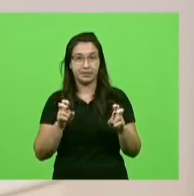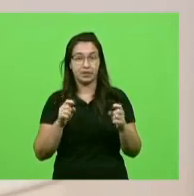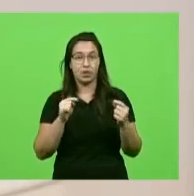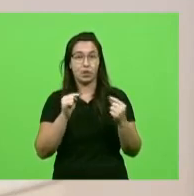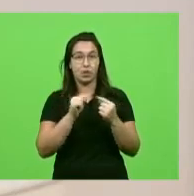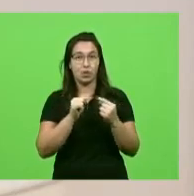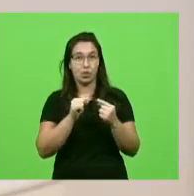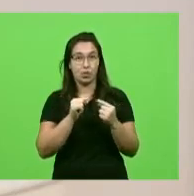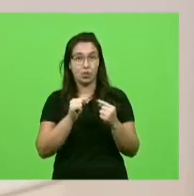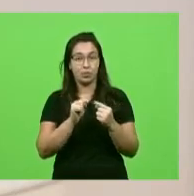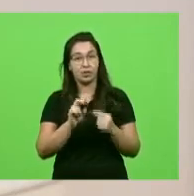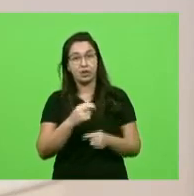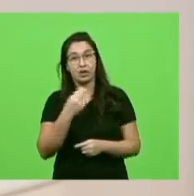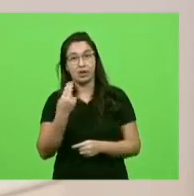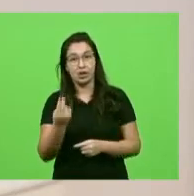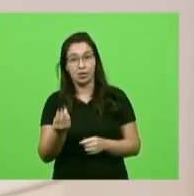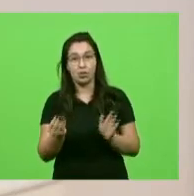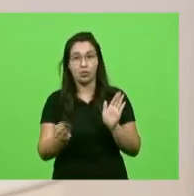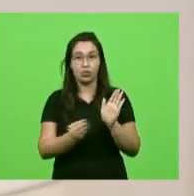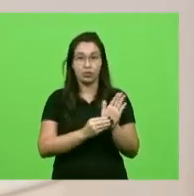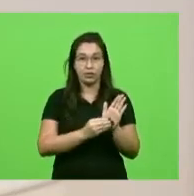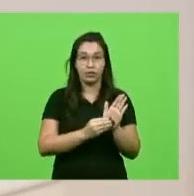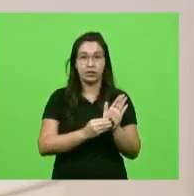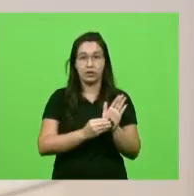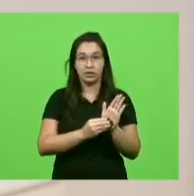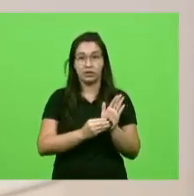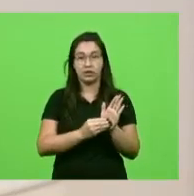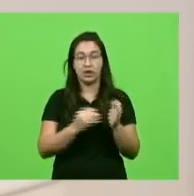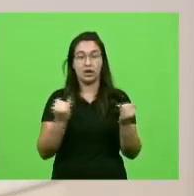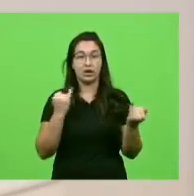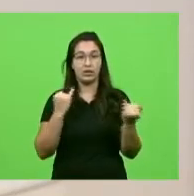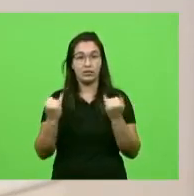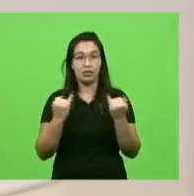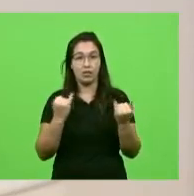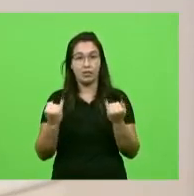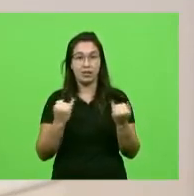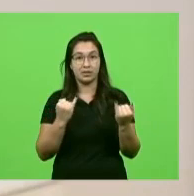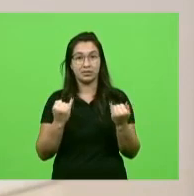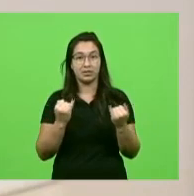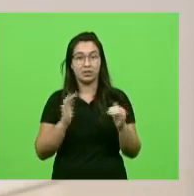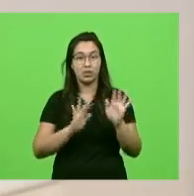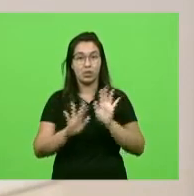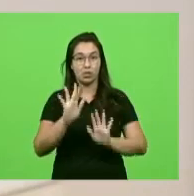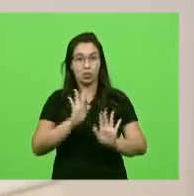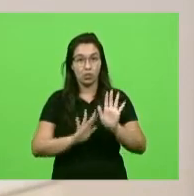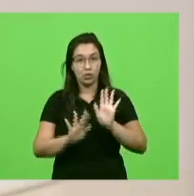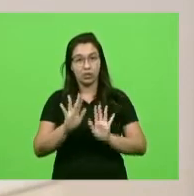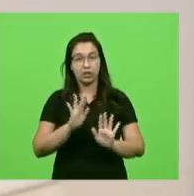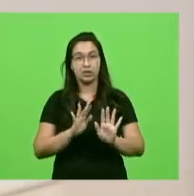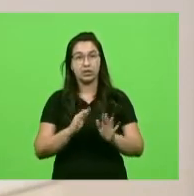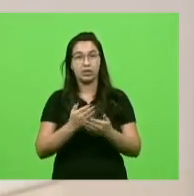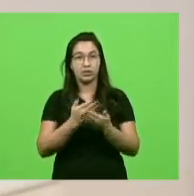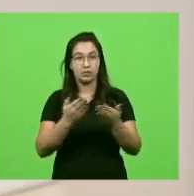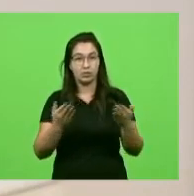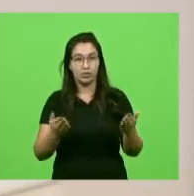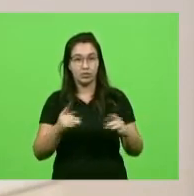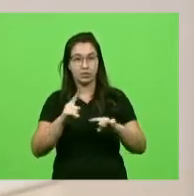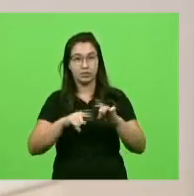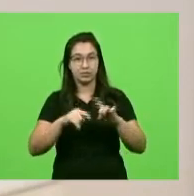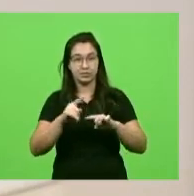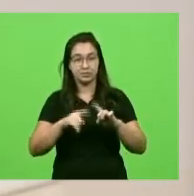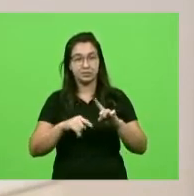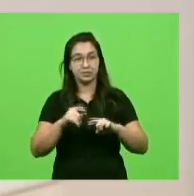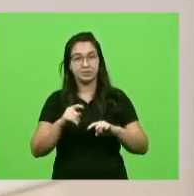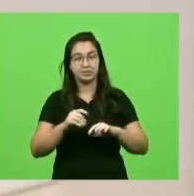contém informações sensíveis à notificada, inerentes ao modo como realiza a persecução de seu objeto social,